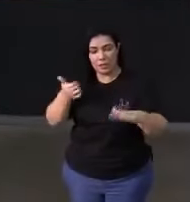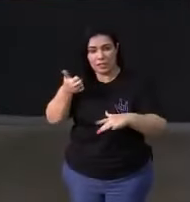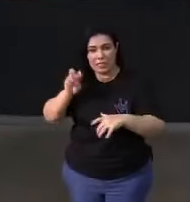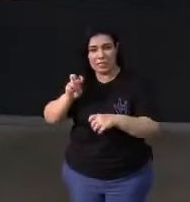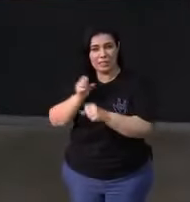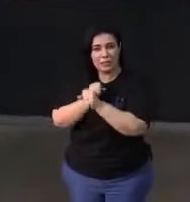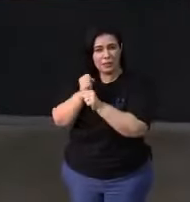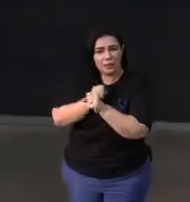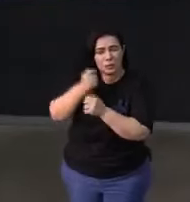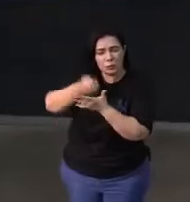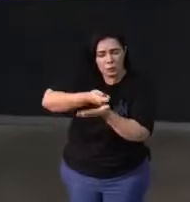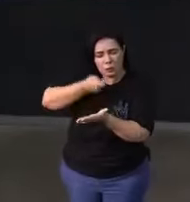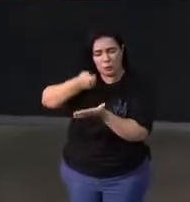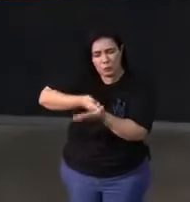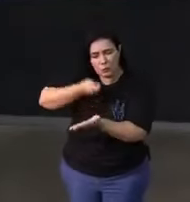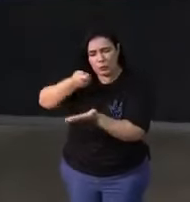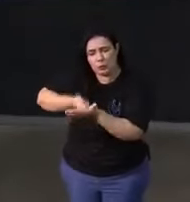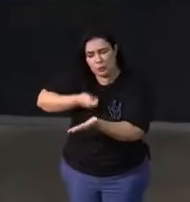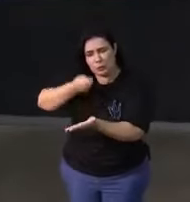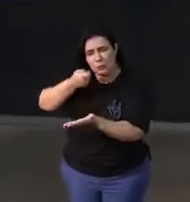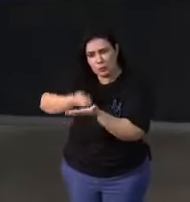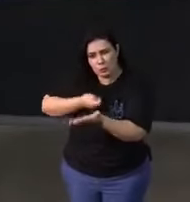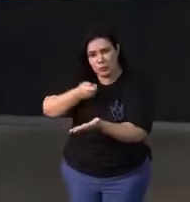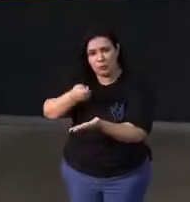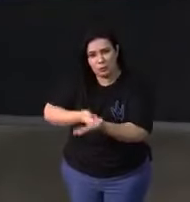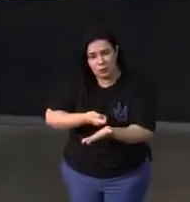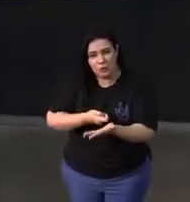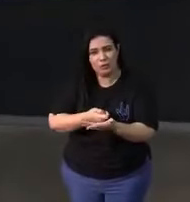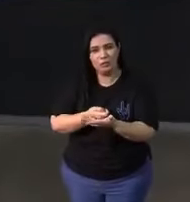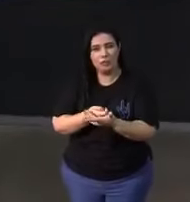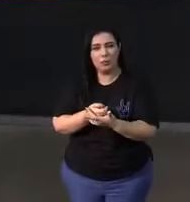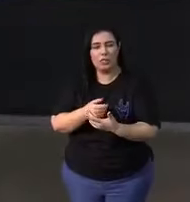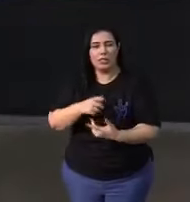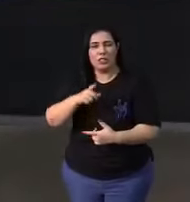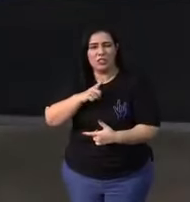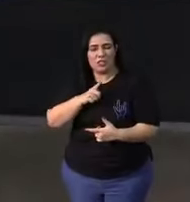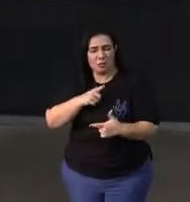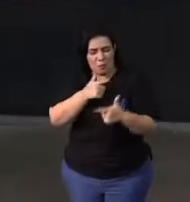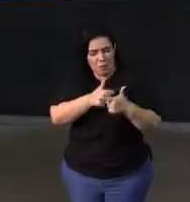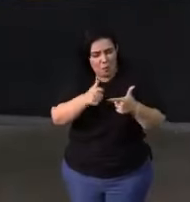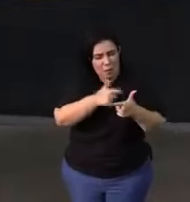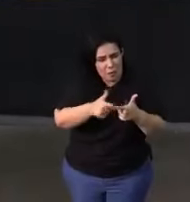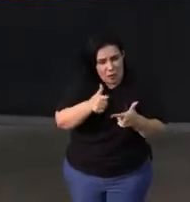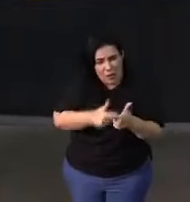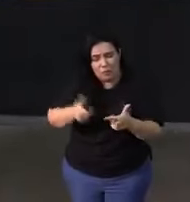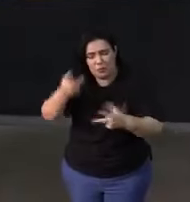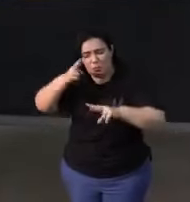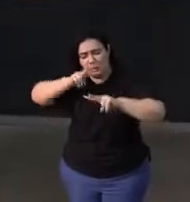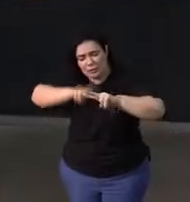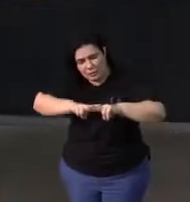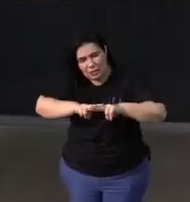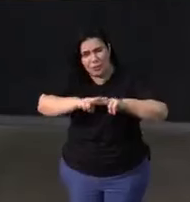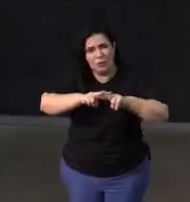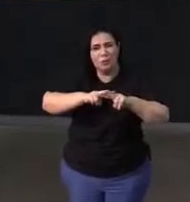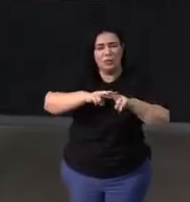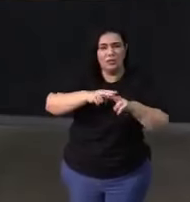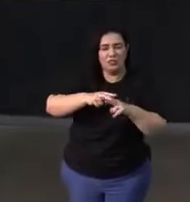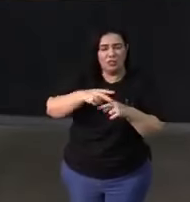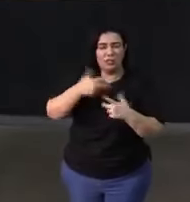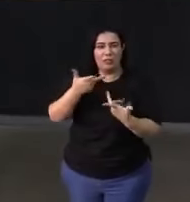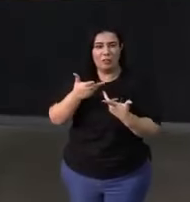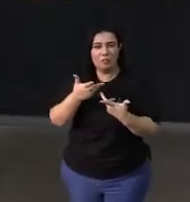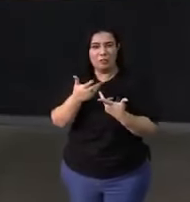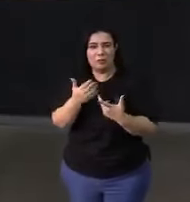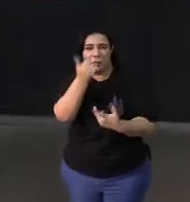de lutas, de vales, de perseguição, de cova, de cisterna, de prisão, de açoites,